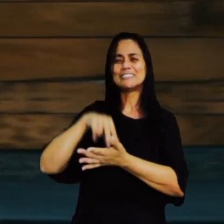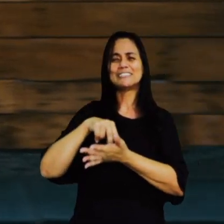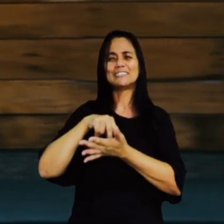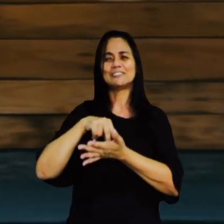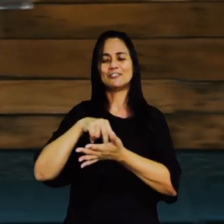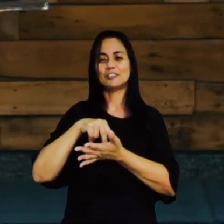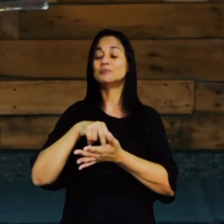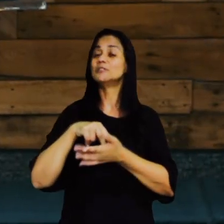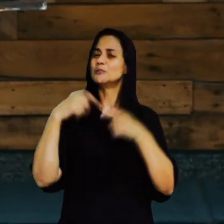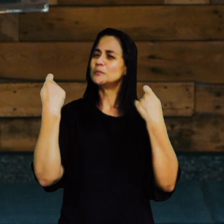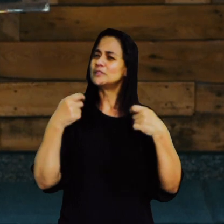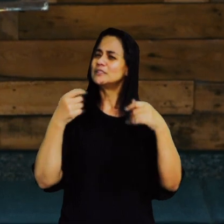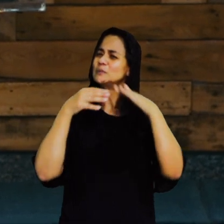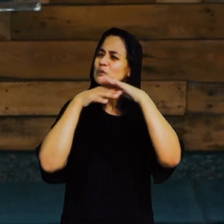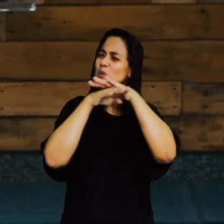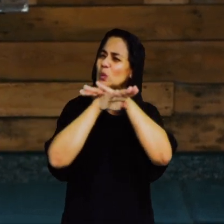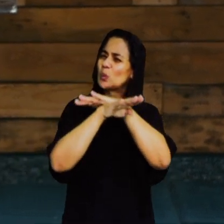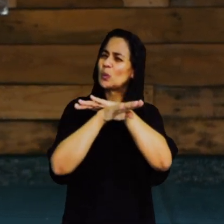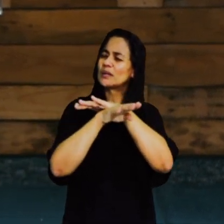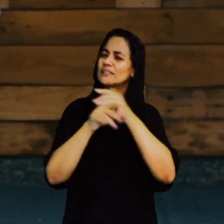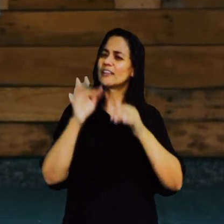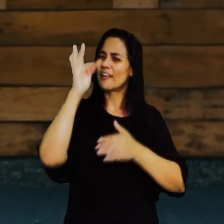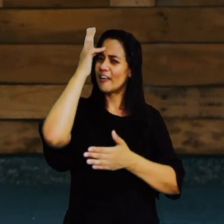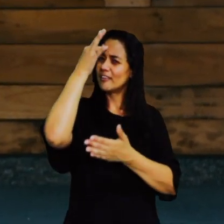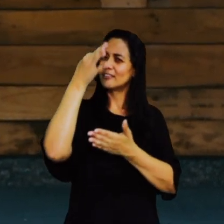Guardemos a fé.